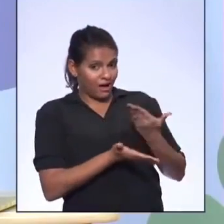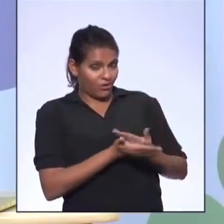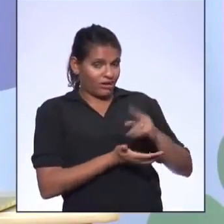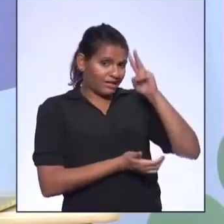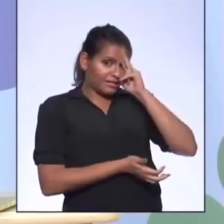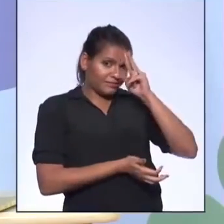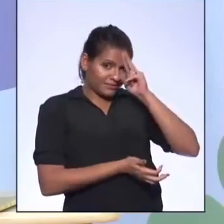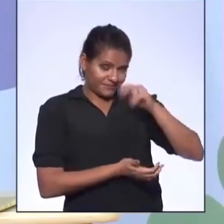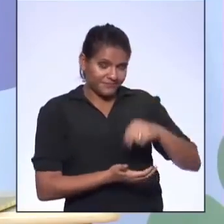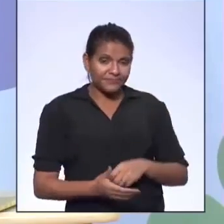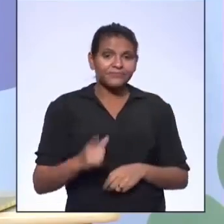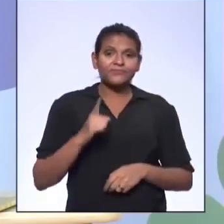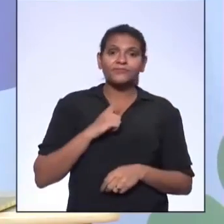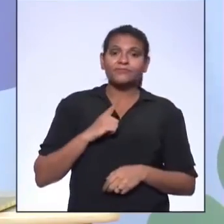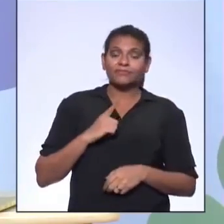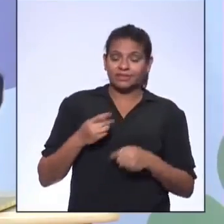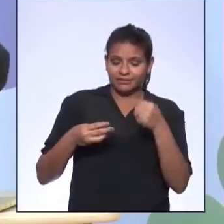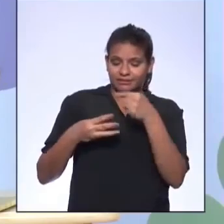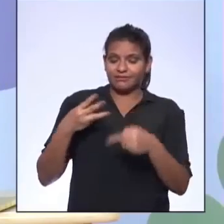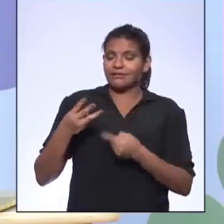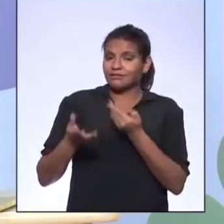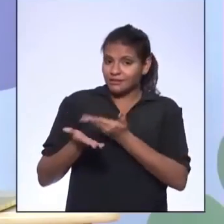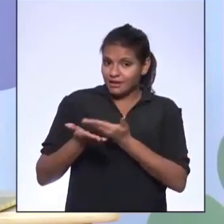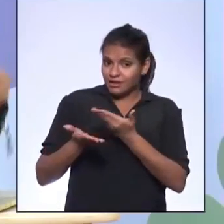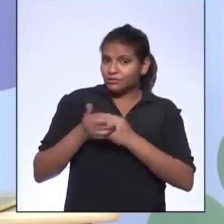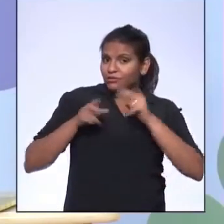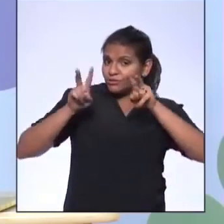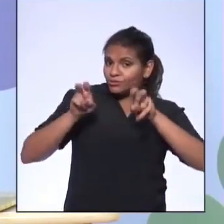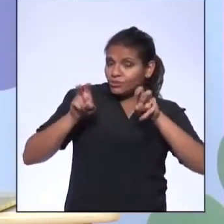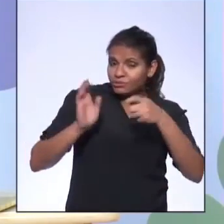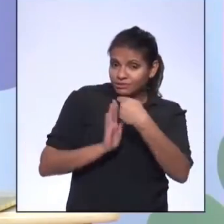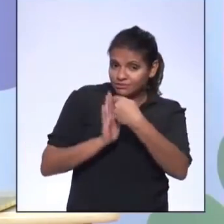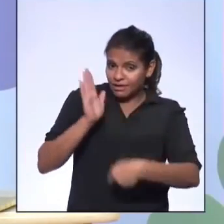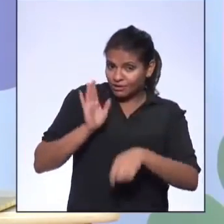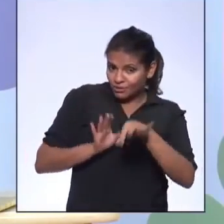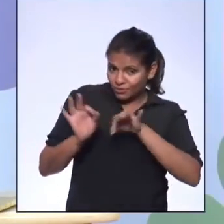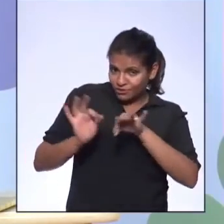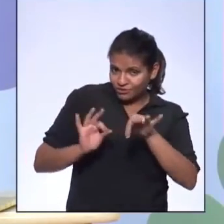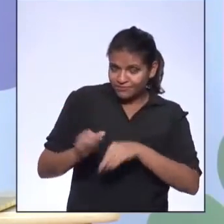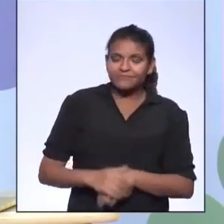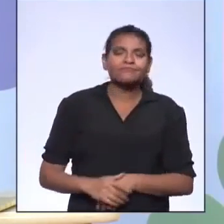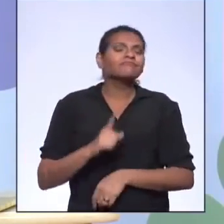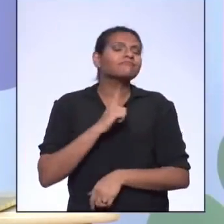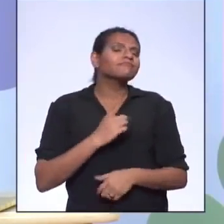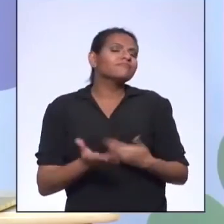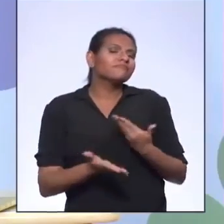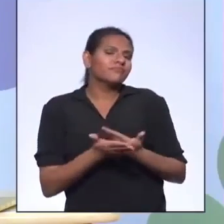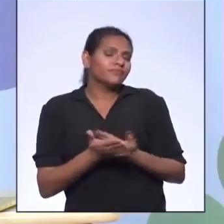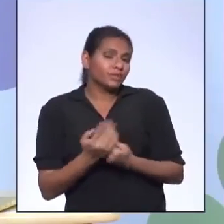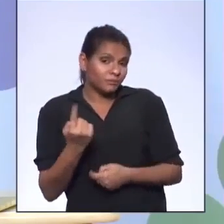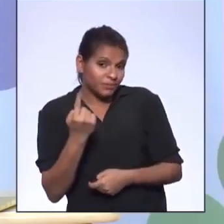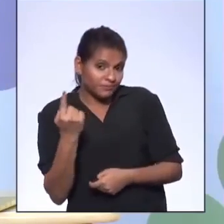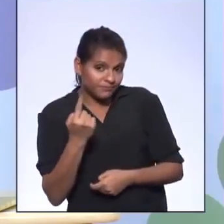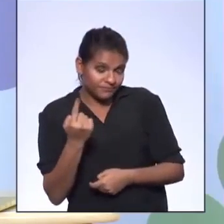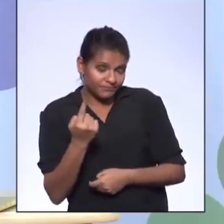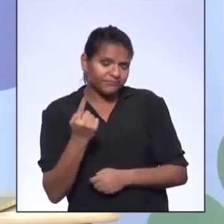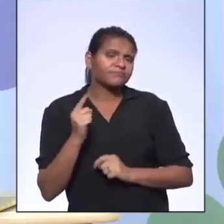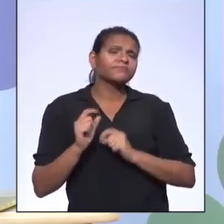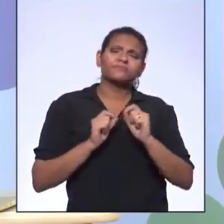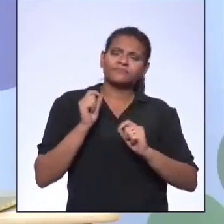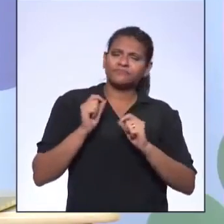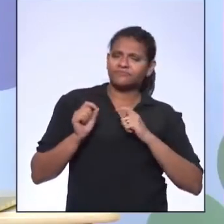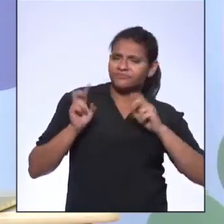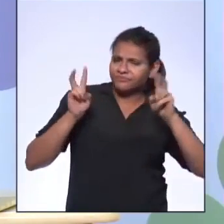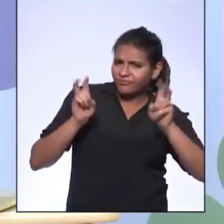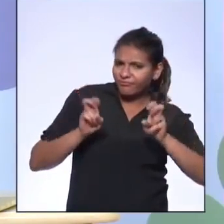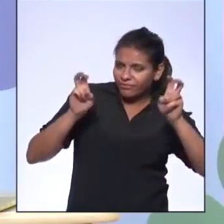são 3 aulas falando de projeto de texto. A primeira aula, a partir dos temas que permeiam o dia a